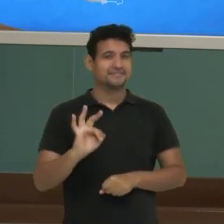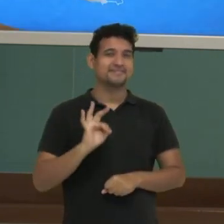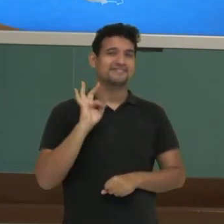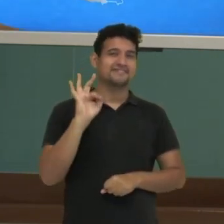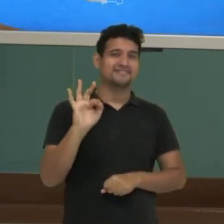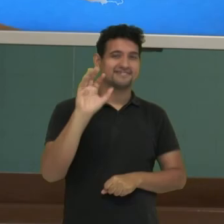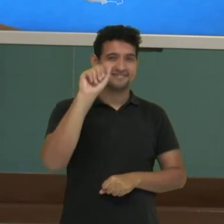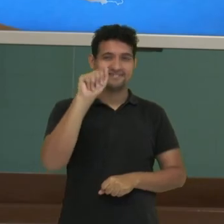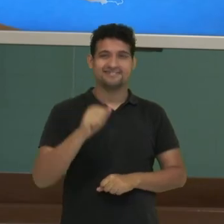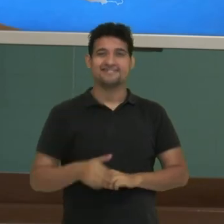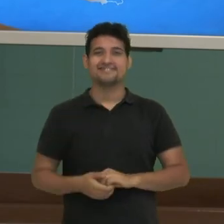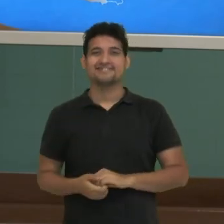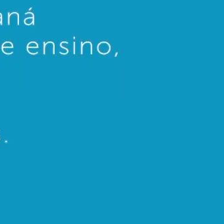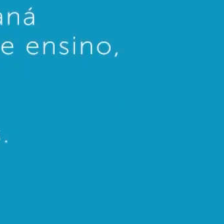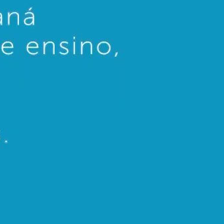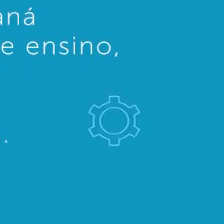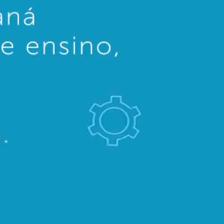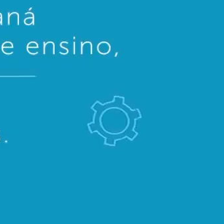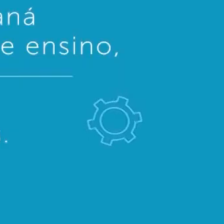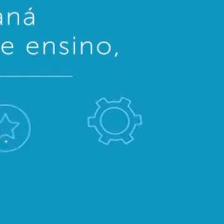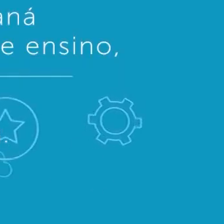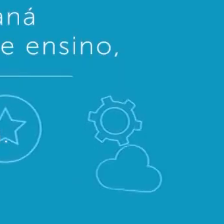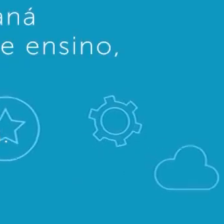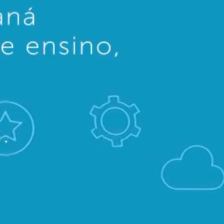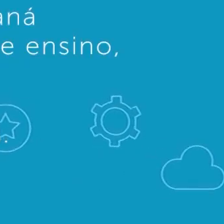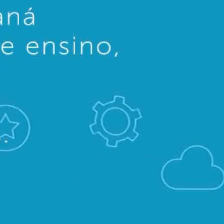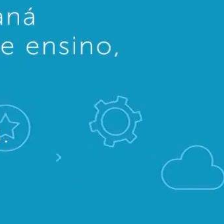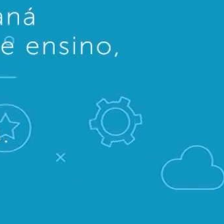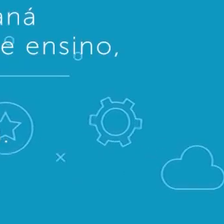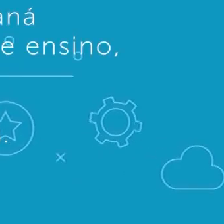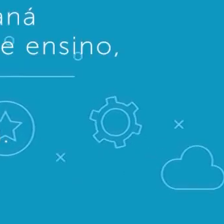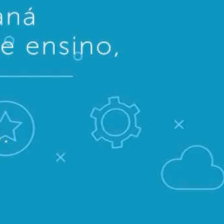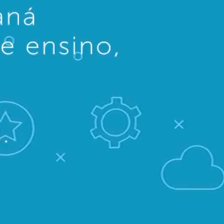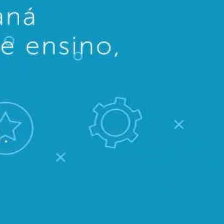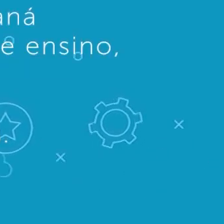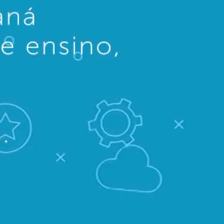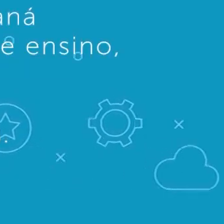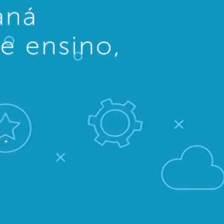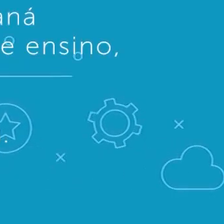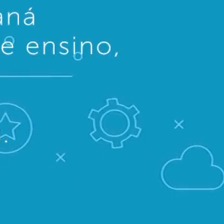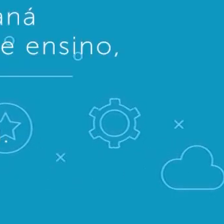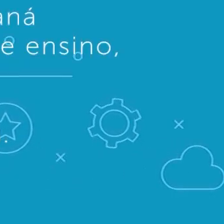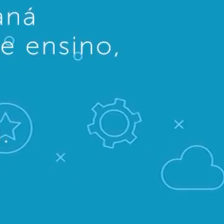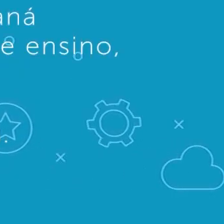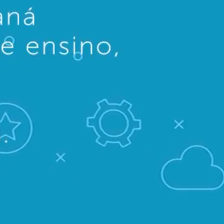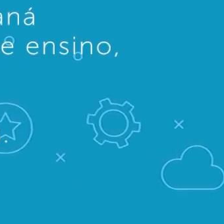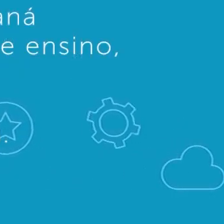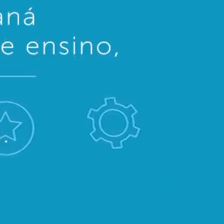encontro. Até mais!